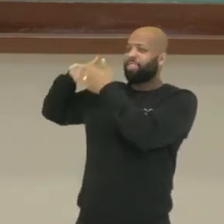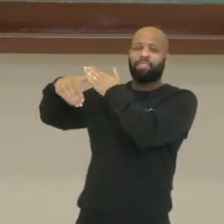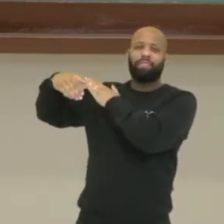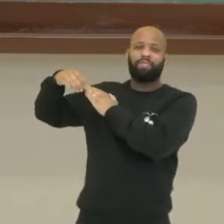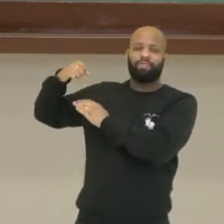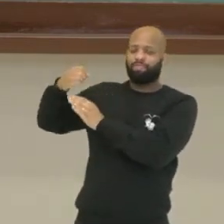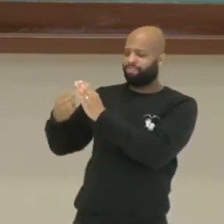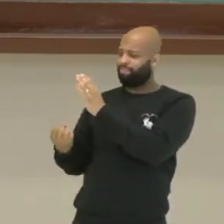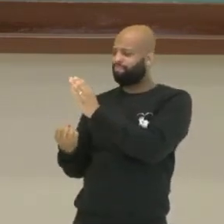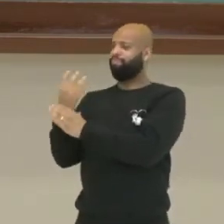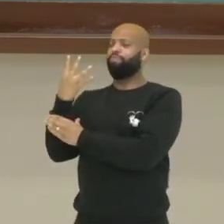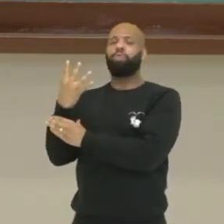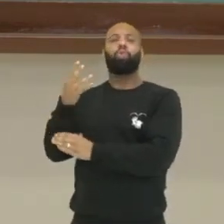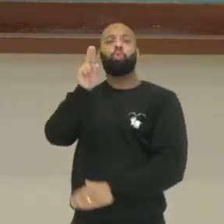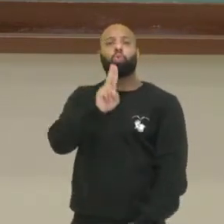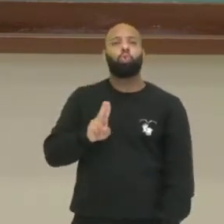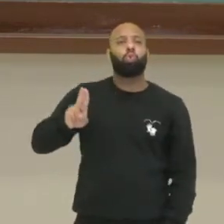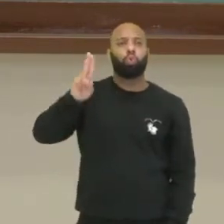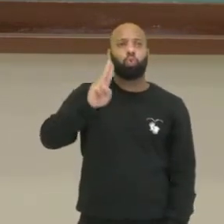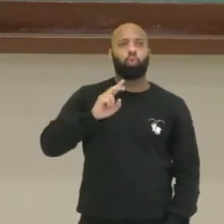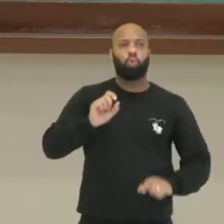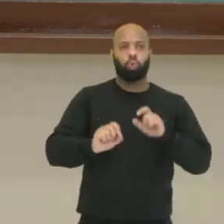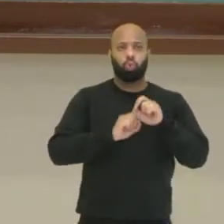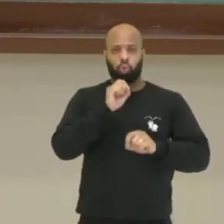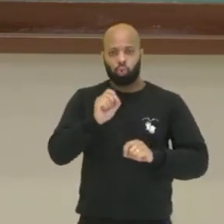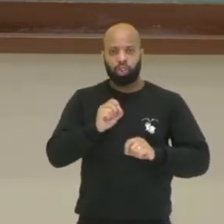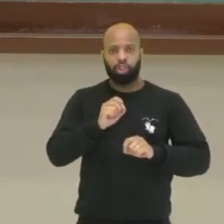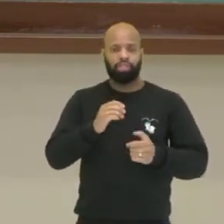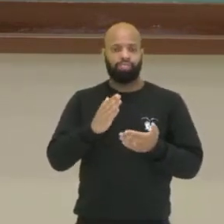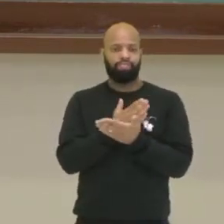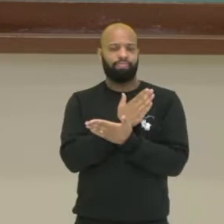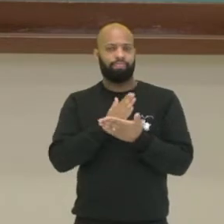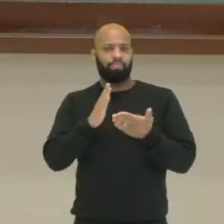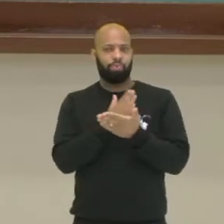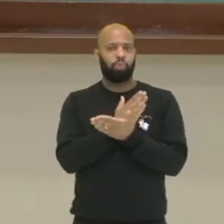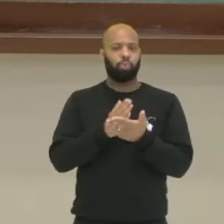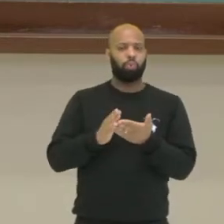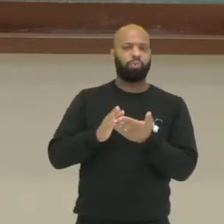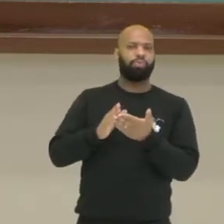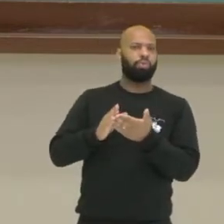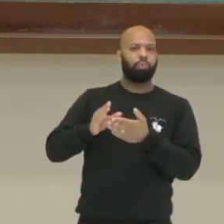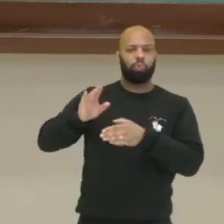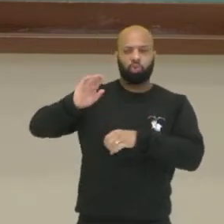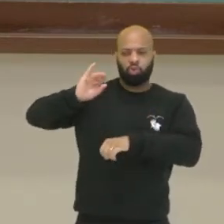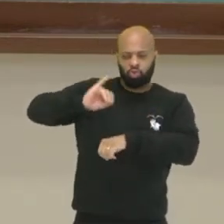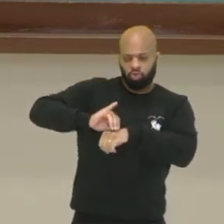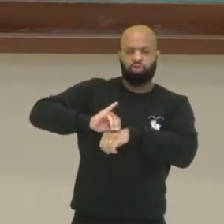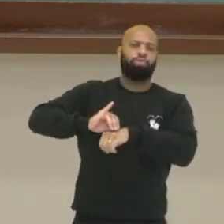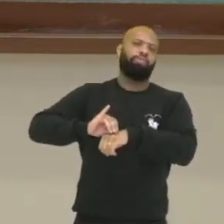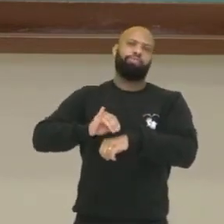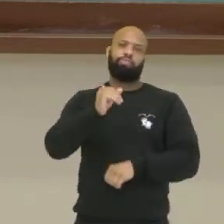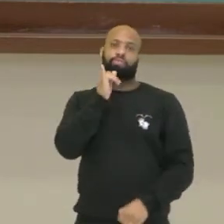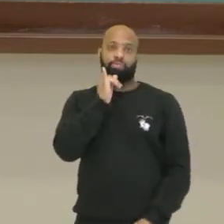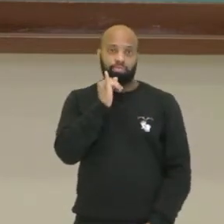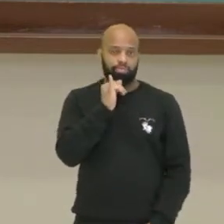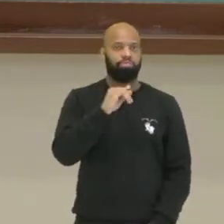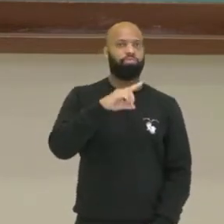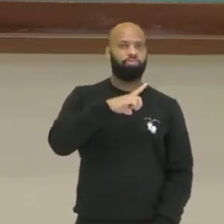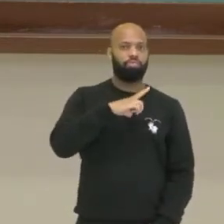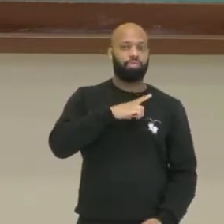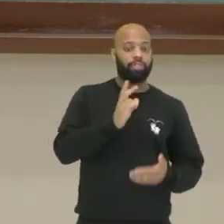conhece, que utilizava de alguns instrumentos. Existem registros